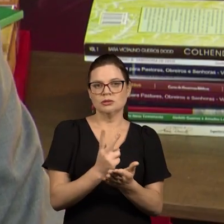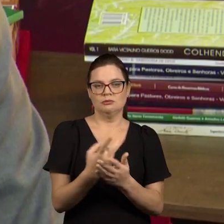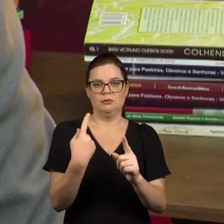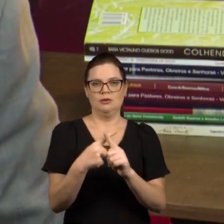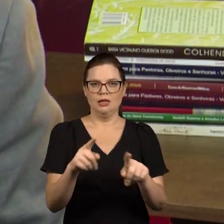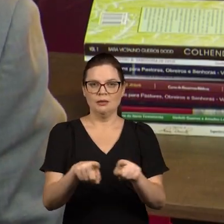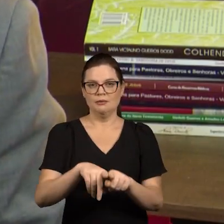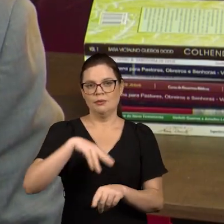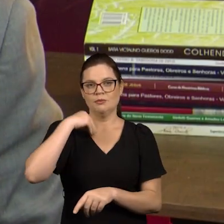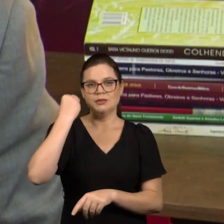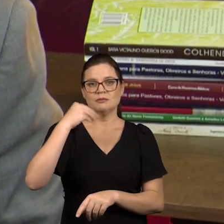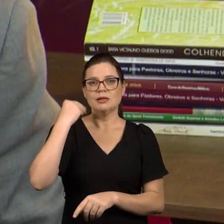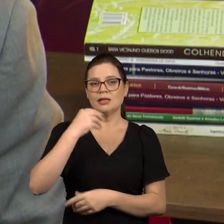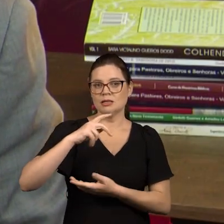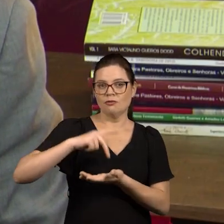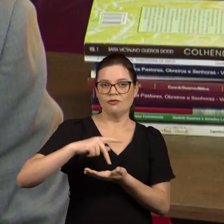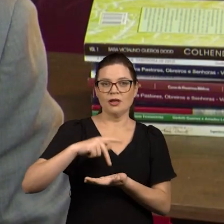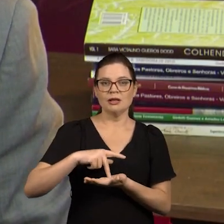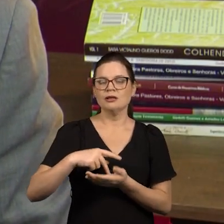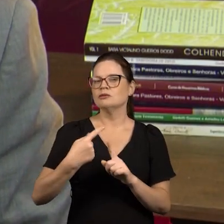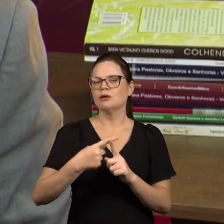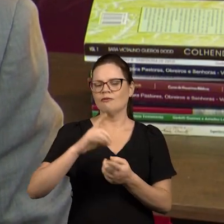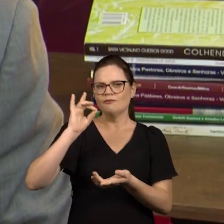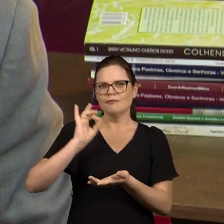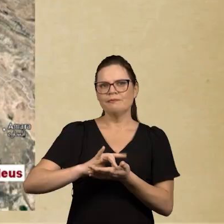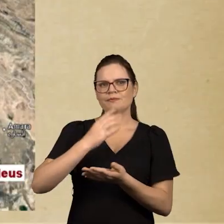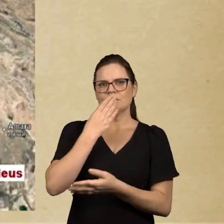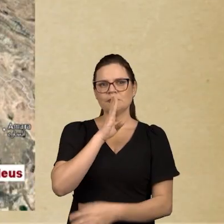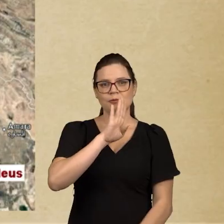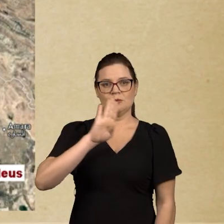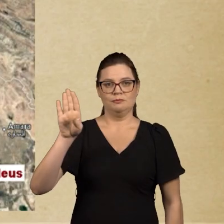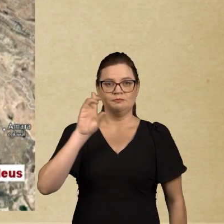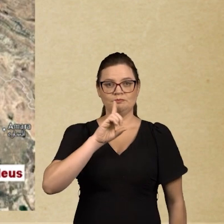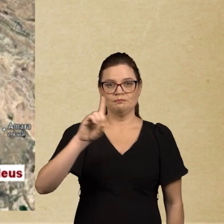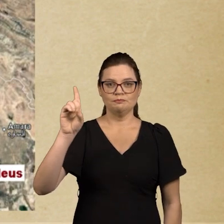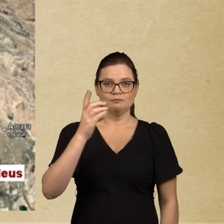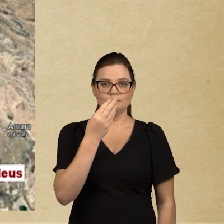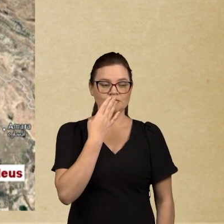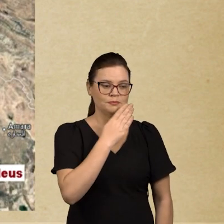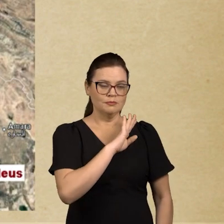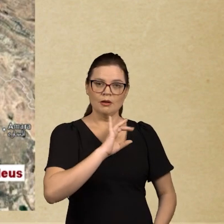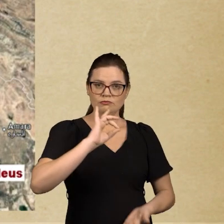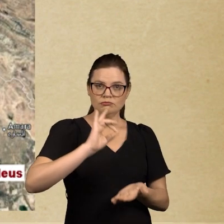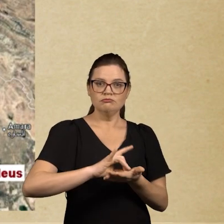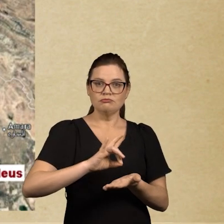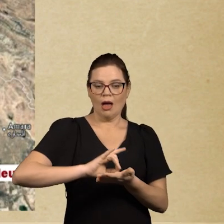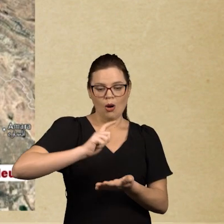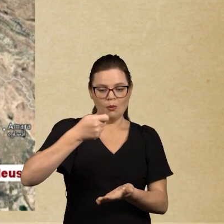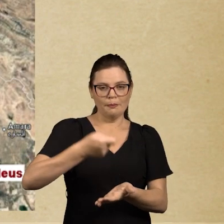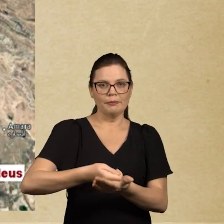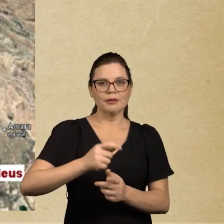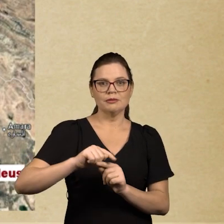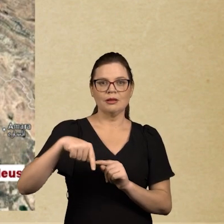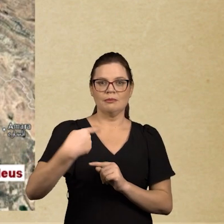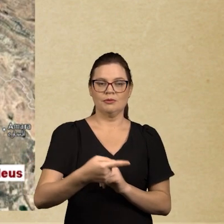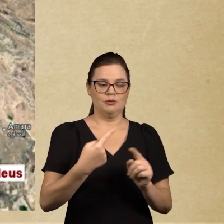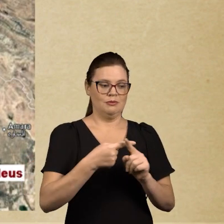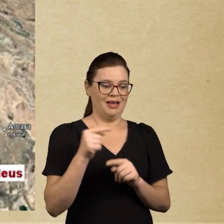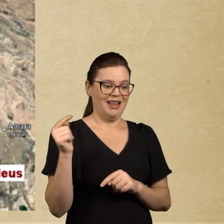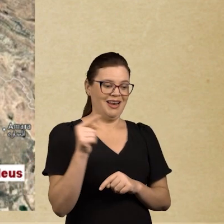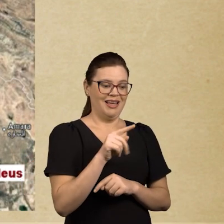com a verdade, porque a promessa que foi feita para ele aqui em Ur dos Caldeus se cumpriu na vida dele. Sim. É uma